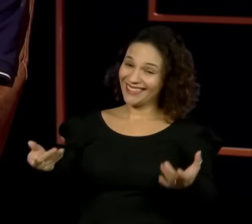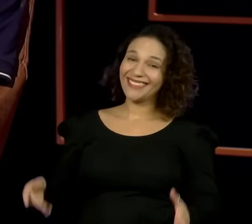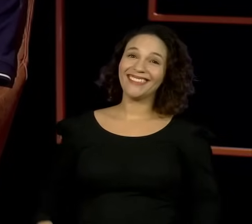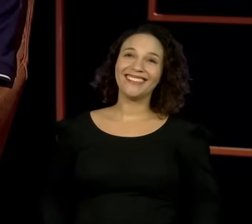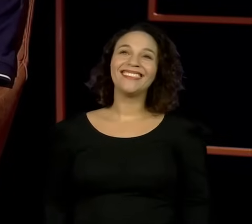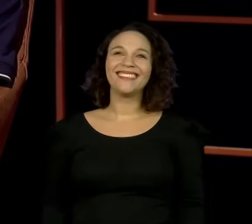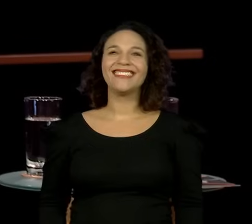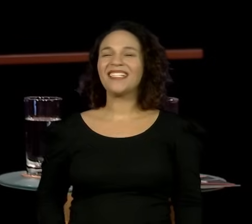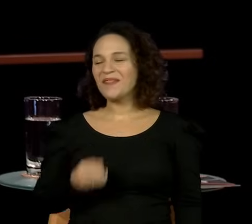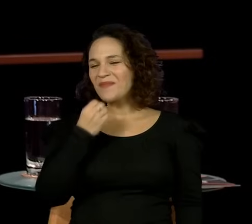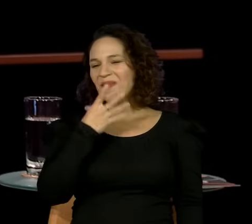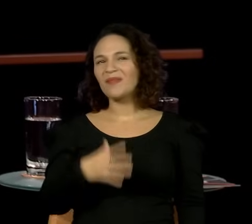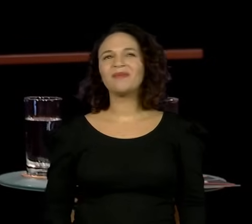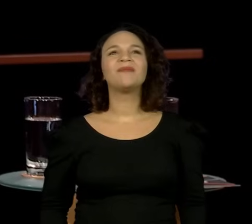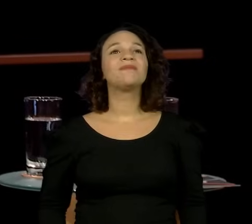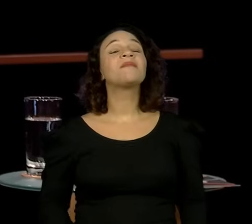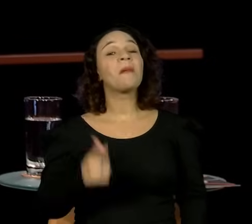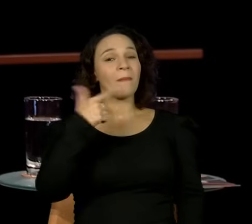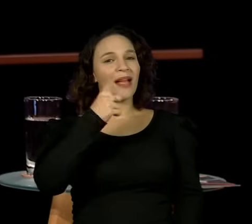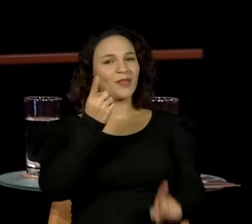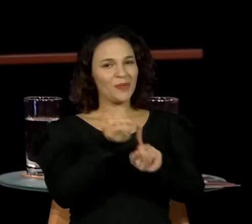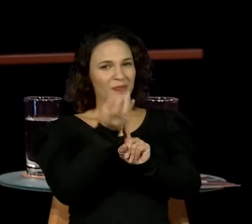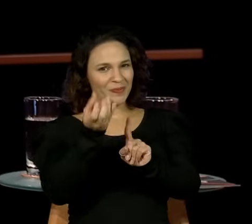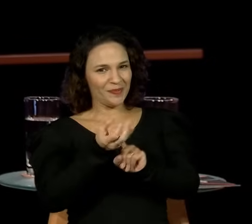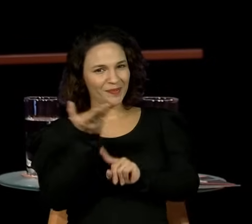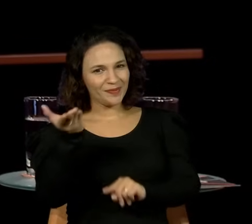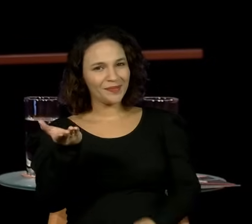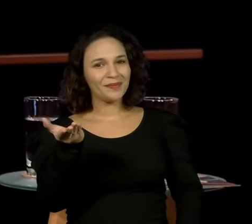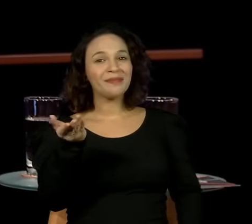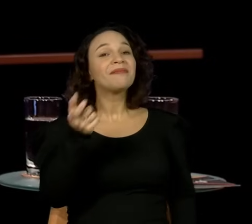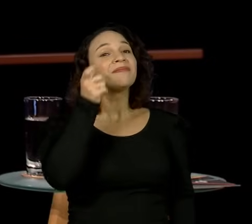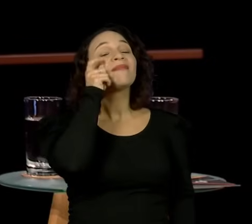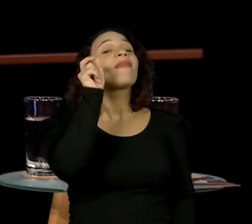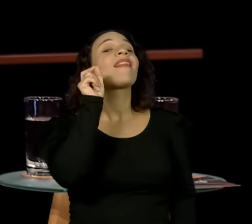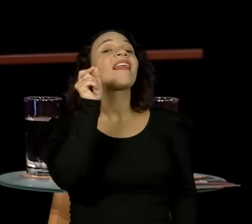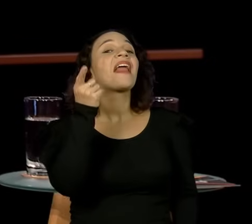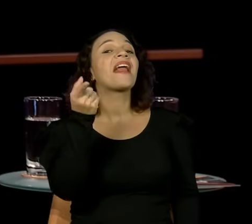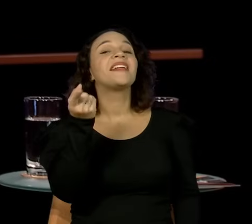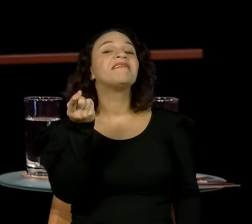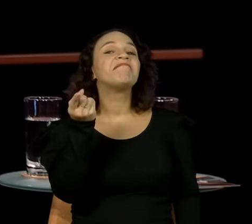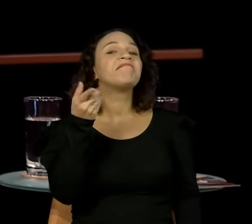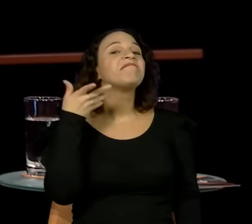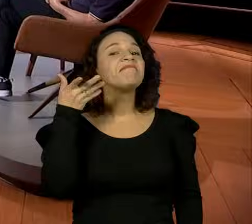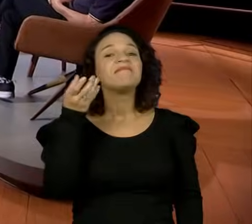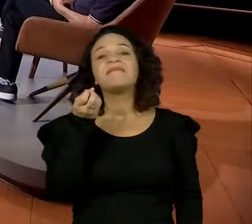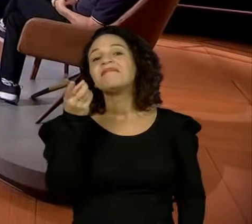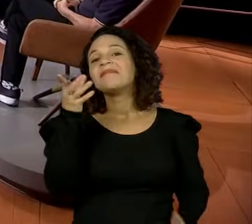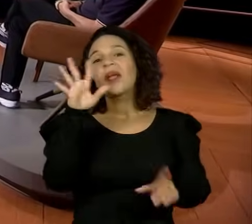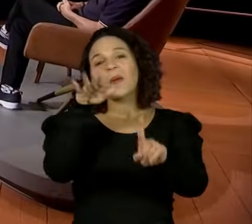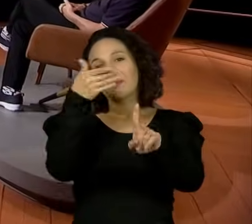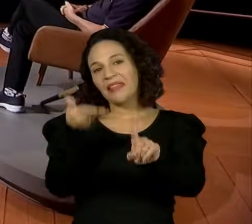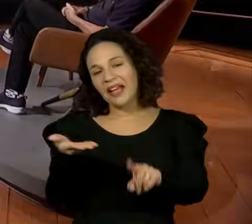Foi bom. Mais um depoimento para você, Jaque. Vamos ver quem que lhe mandou essas palavras.